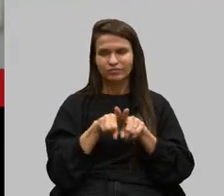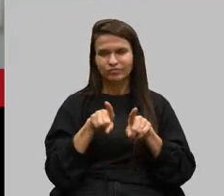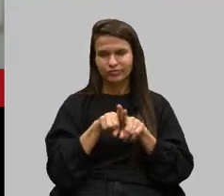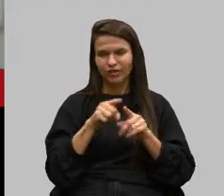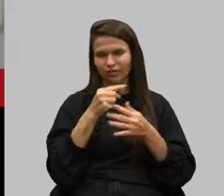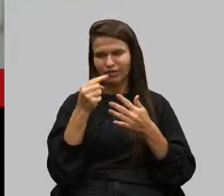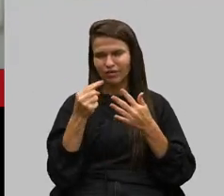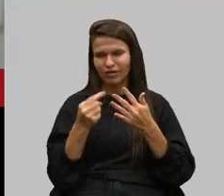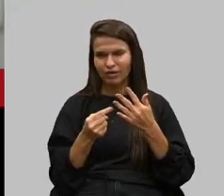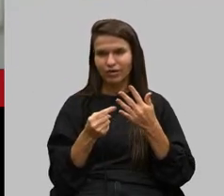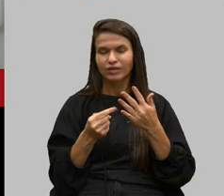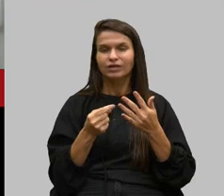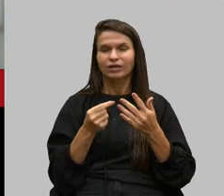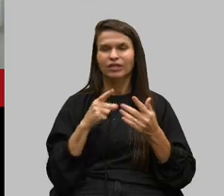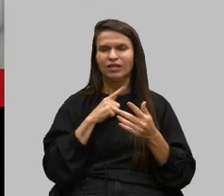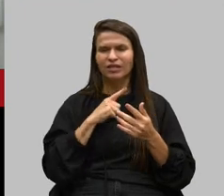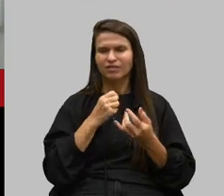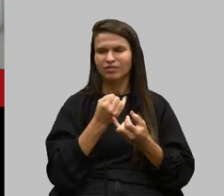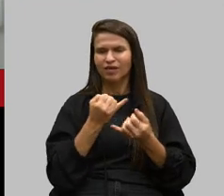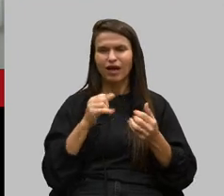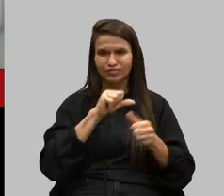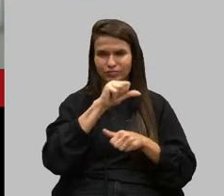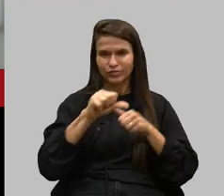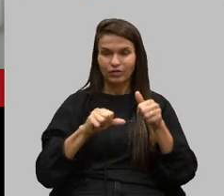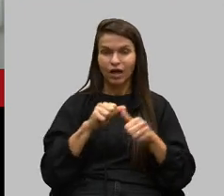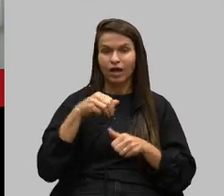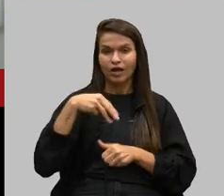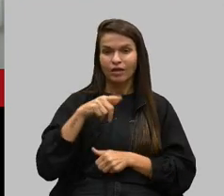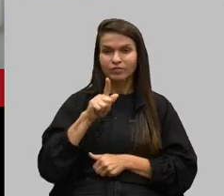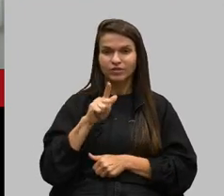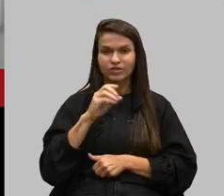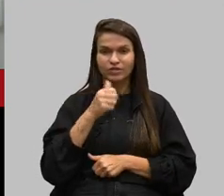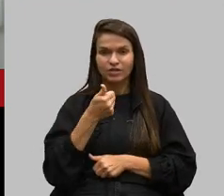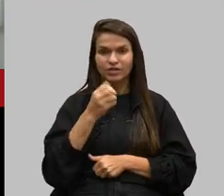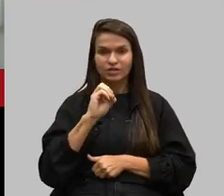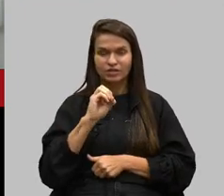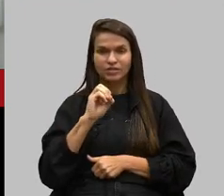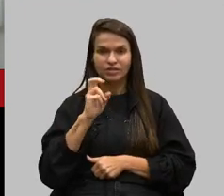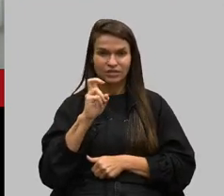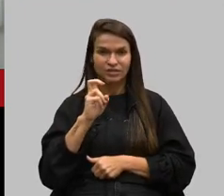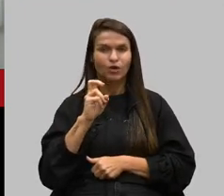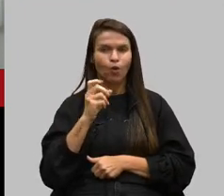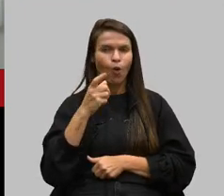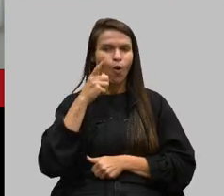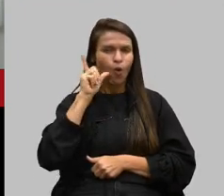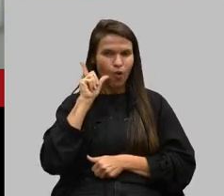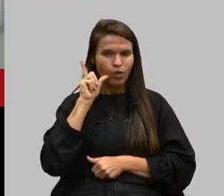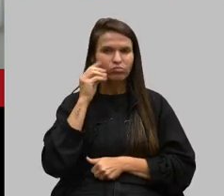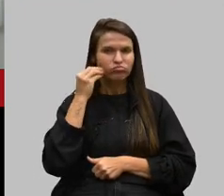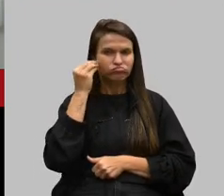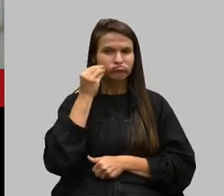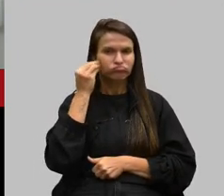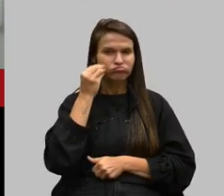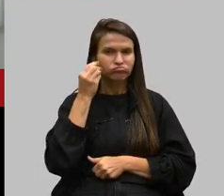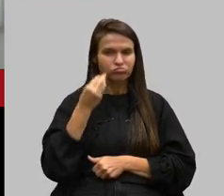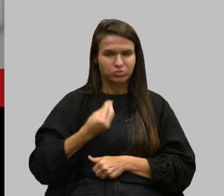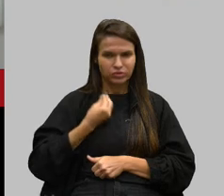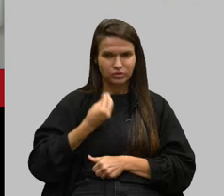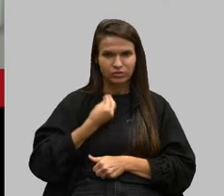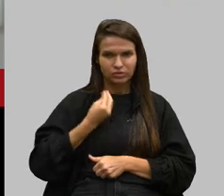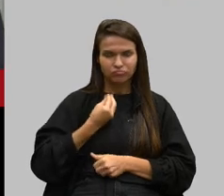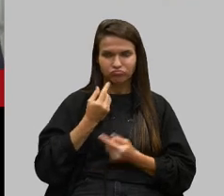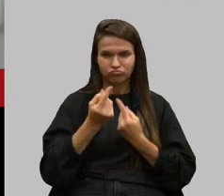251 até janaú Porteirinha a mg15 eu passei nela ontem né de fronteira dos vales a